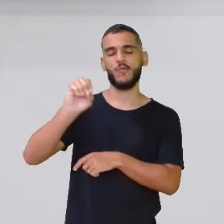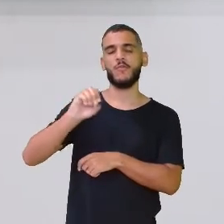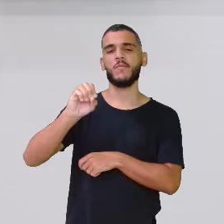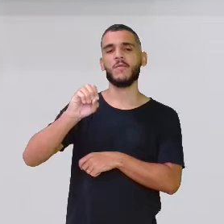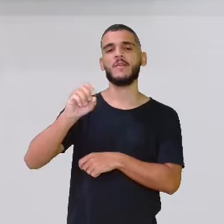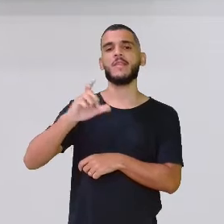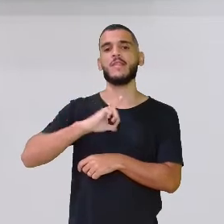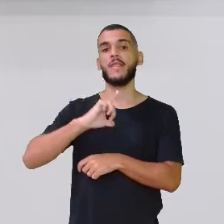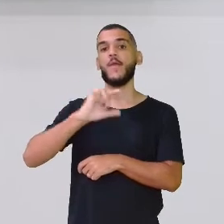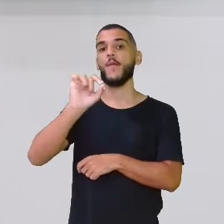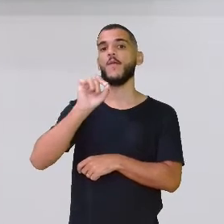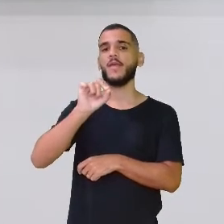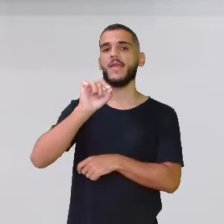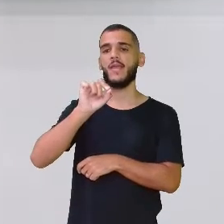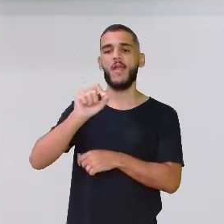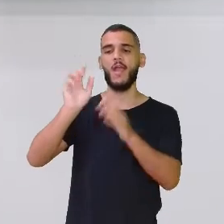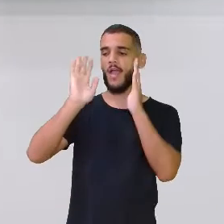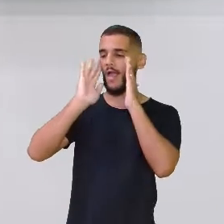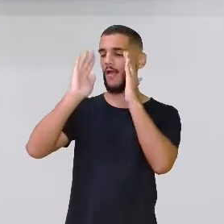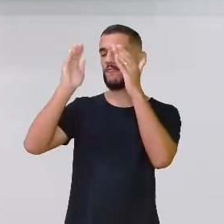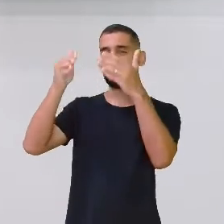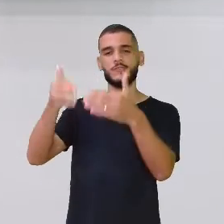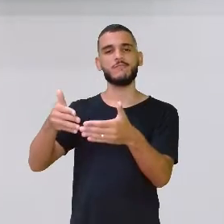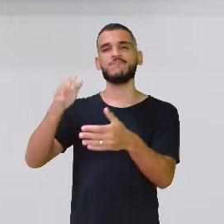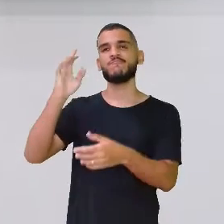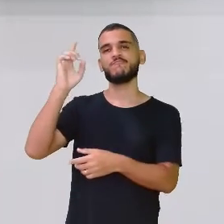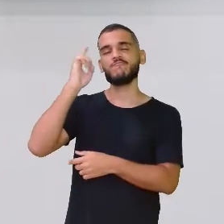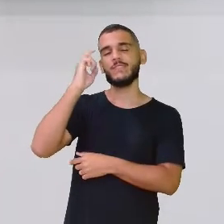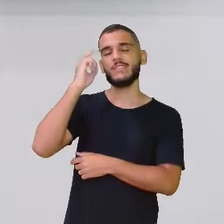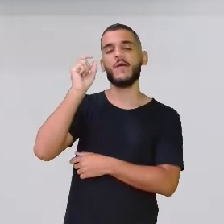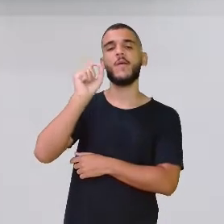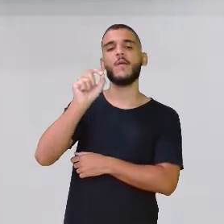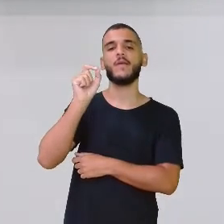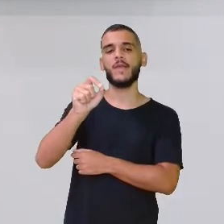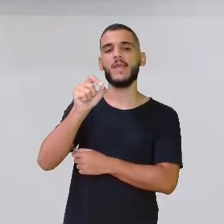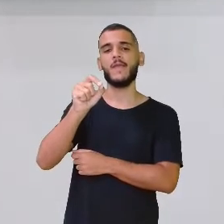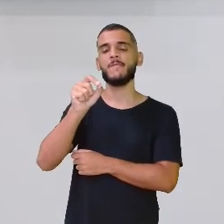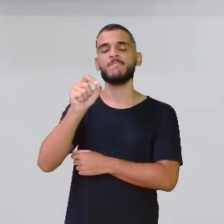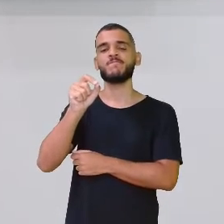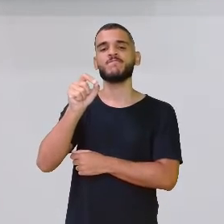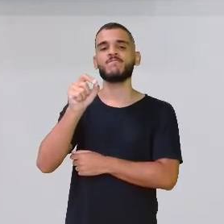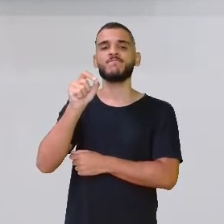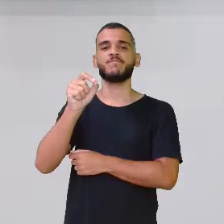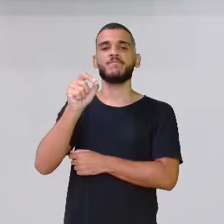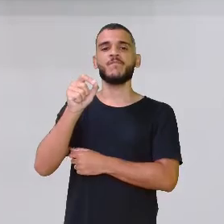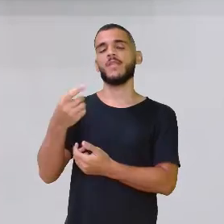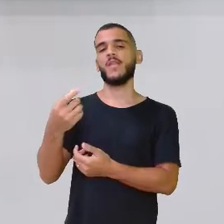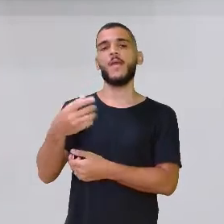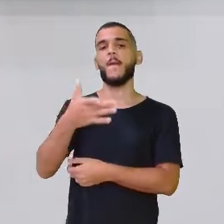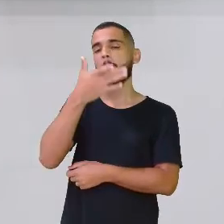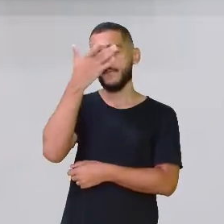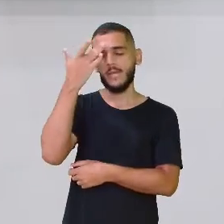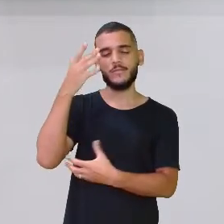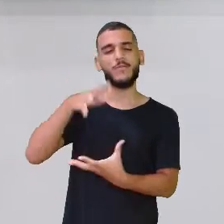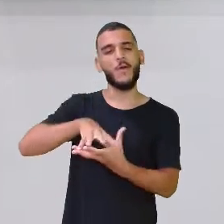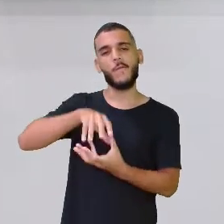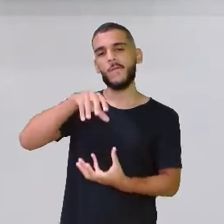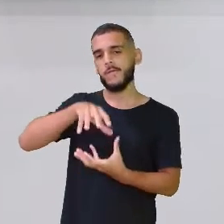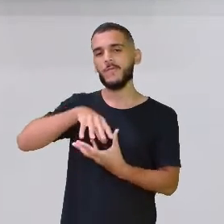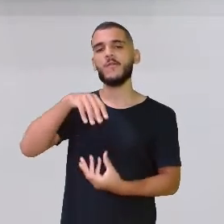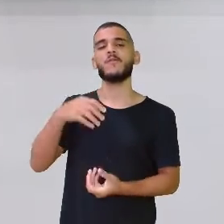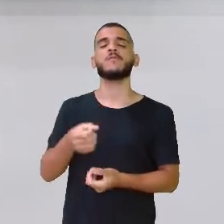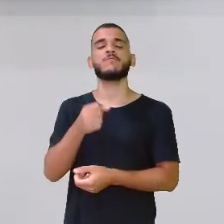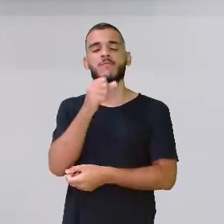essa movimentação para pensar as questões ligadas à terceira idade, à